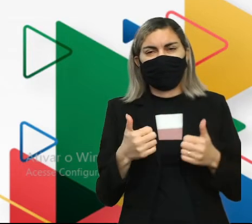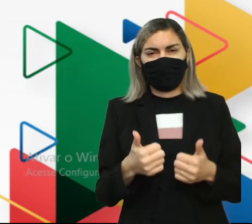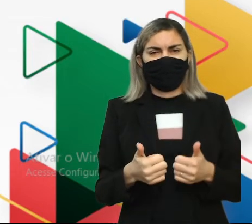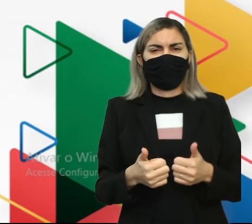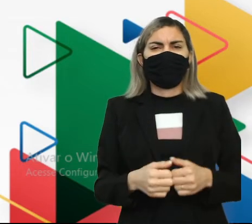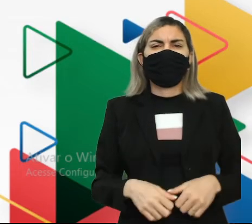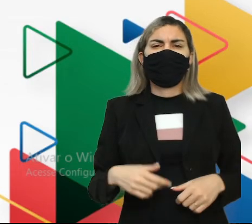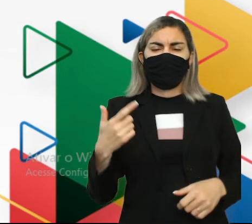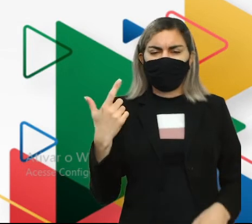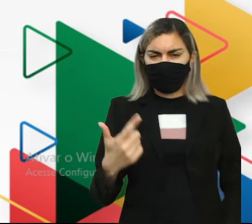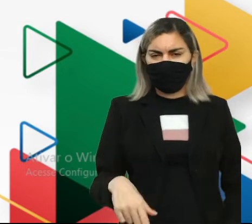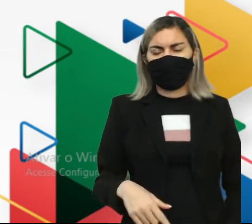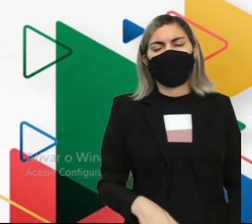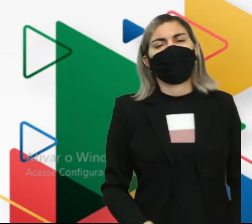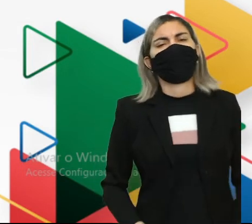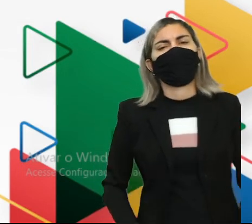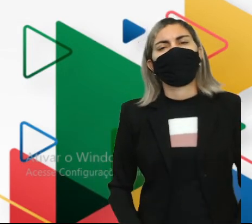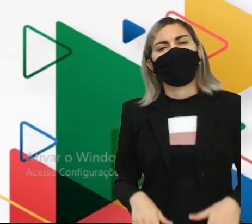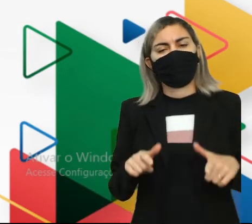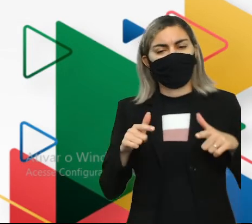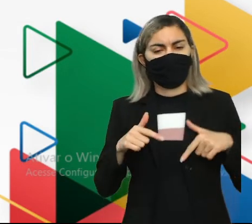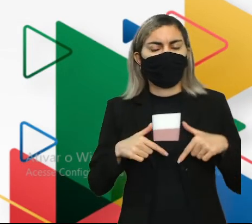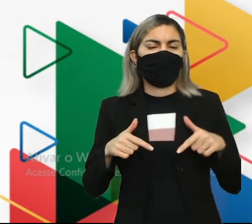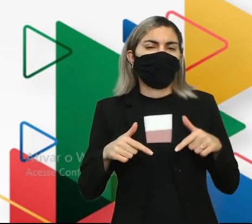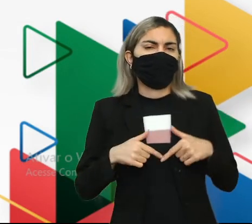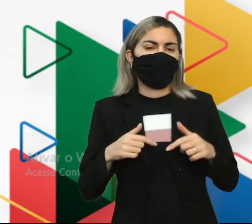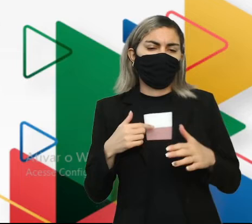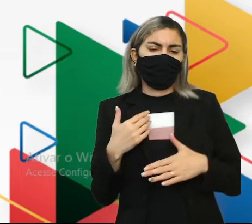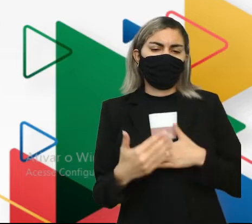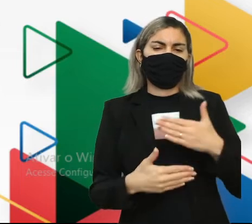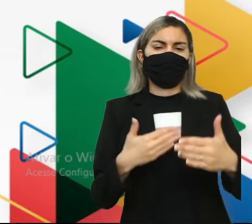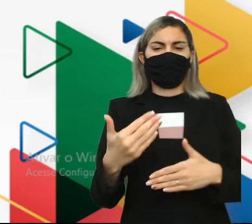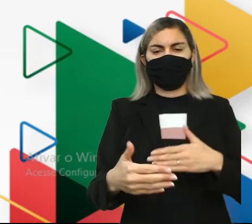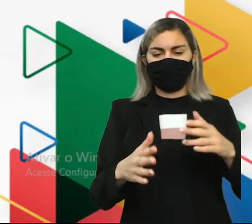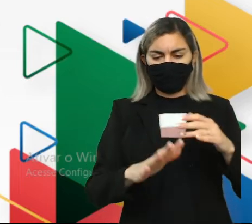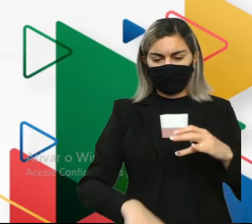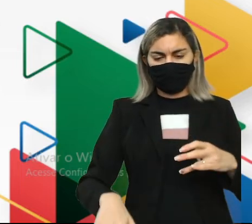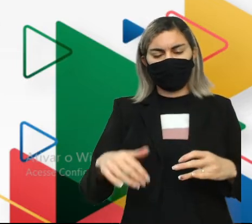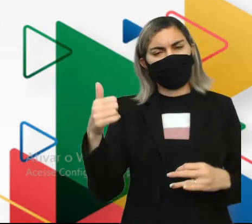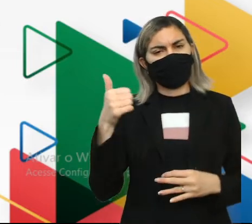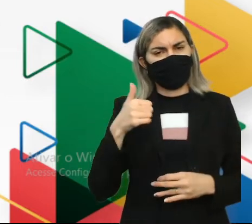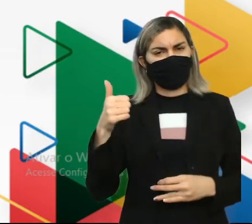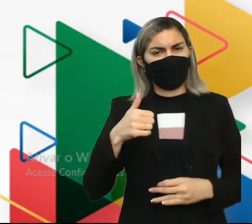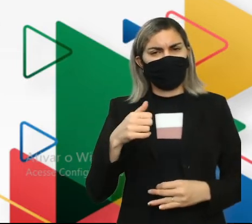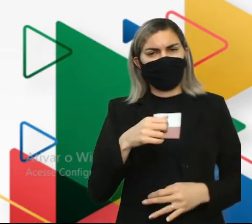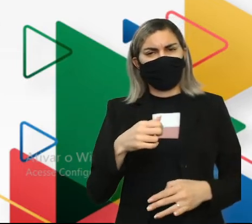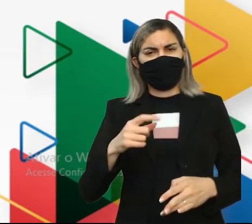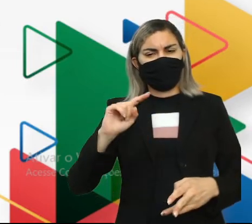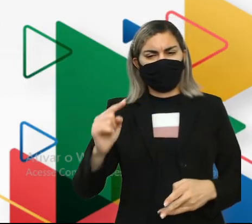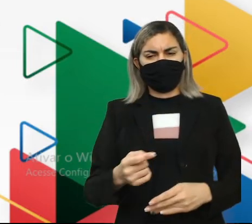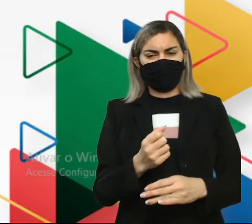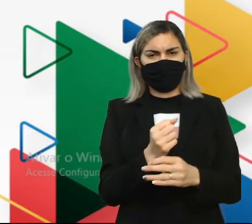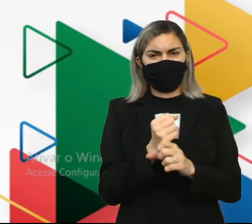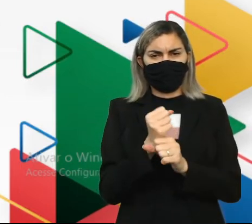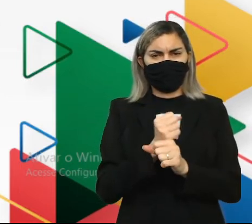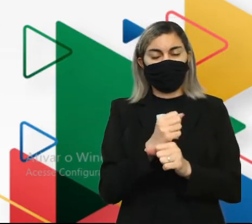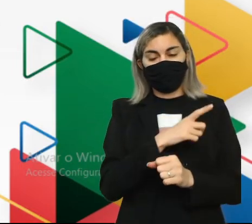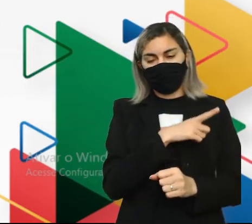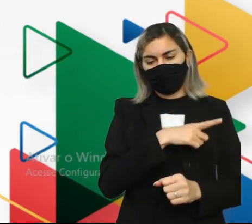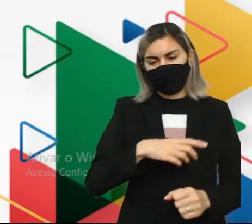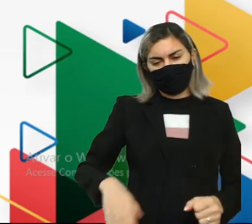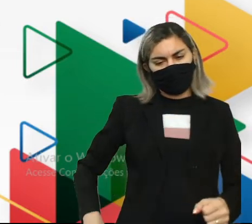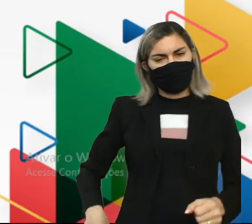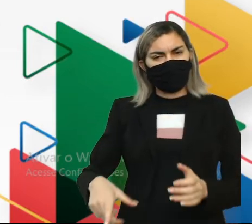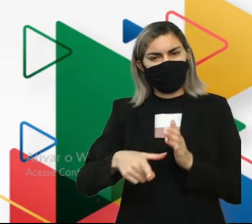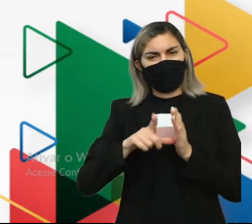essa. Vamos mais uma. Os hebreus desenvolveram sua civilização no primeiro milênio antes de Cristo. A respeito,